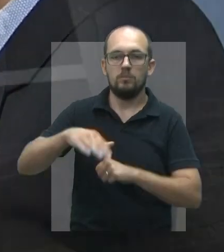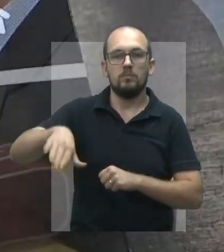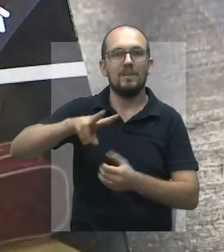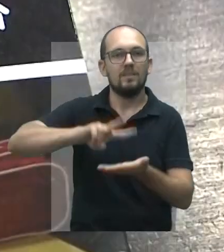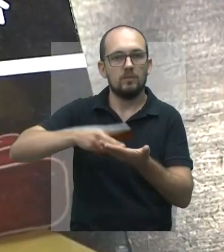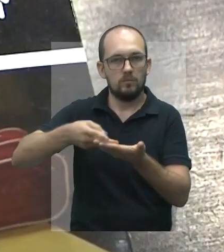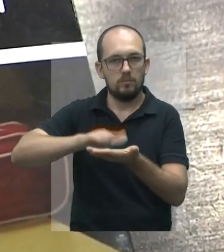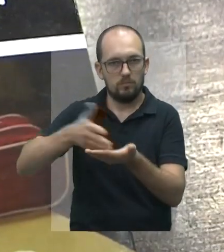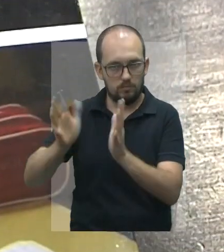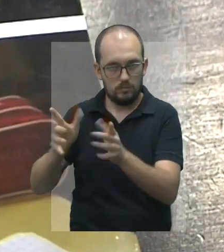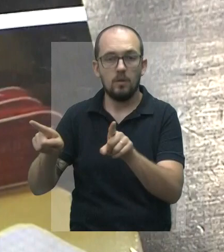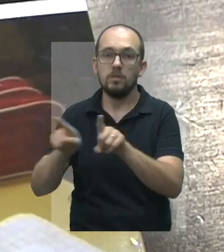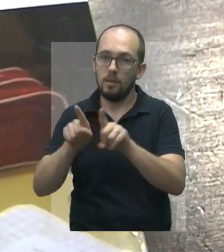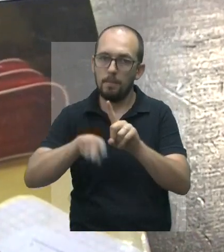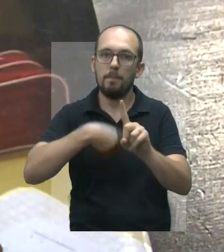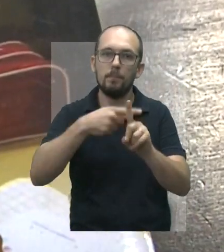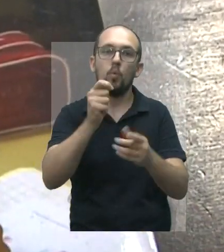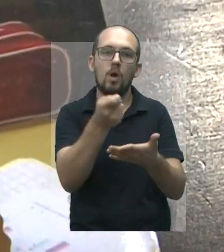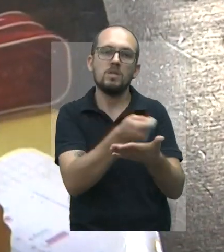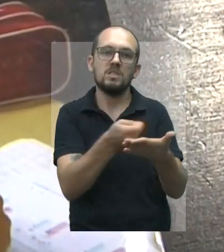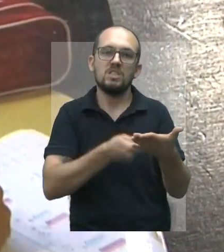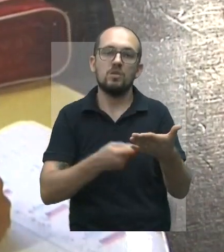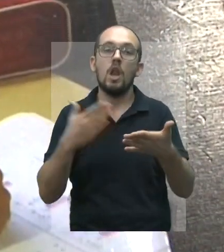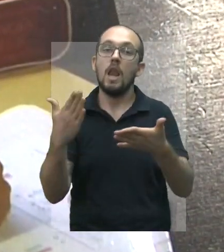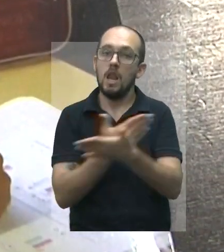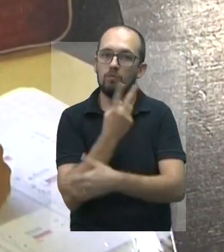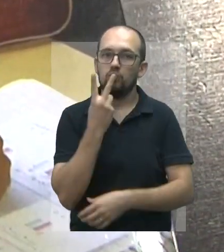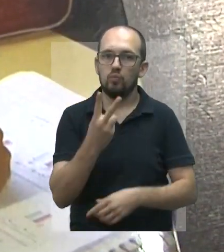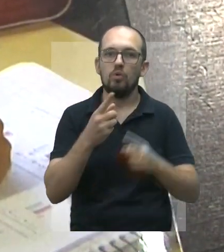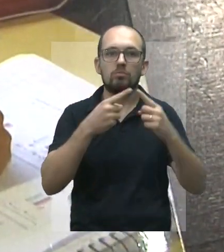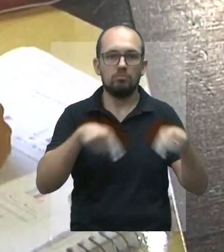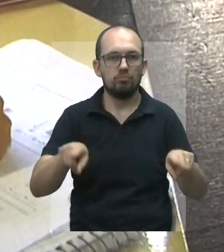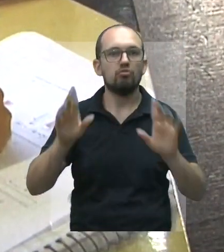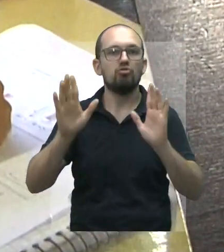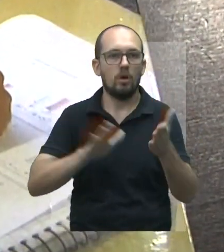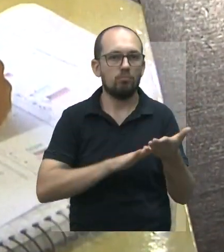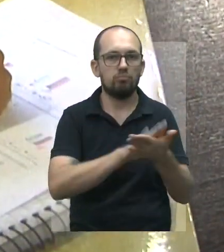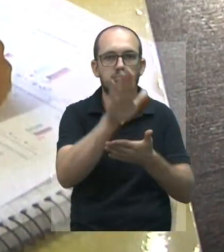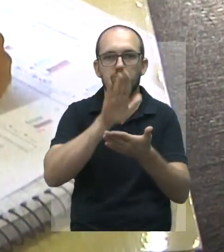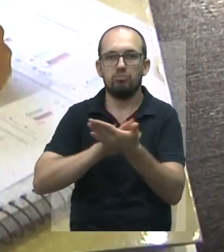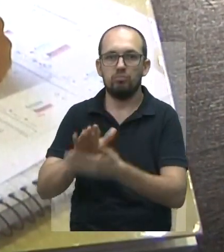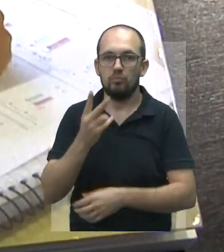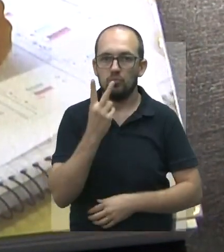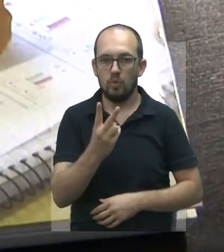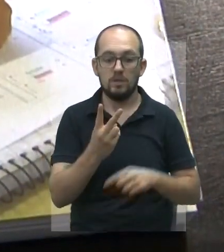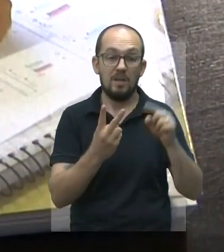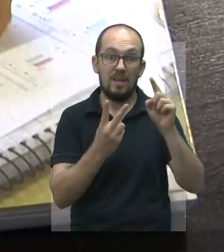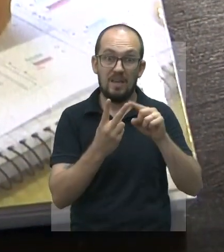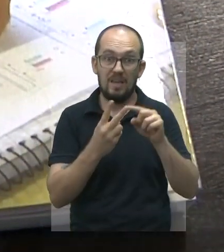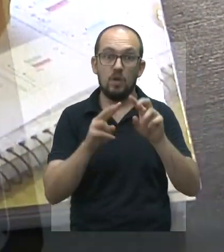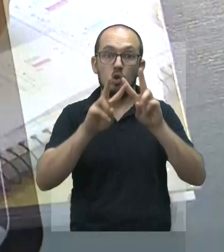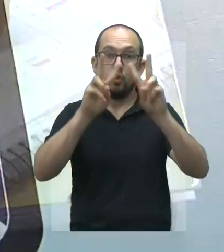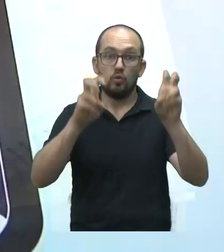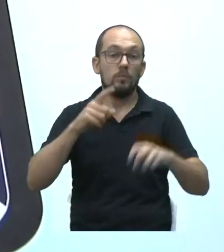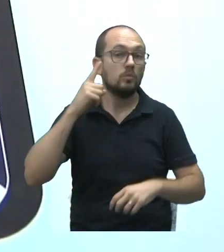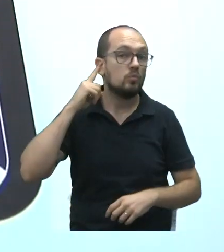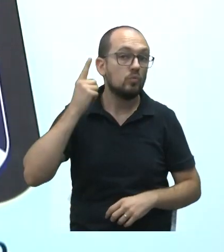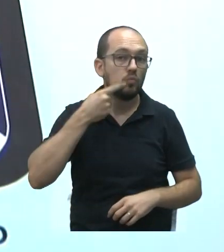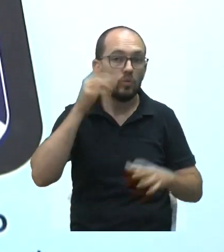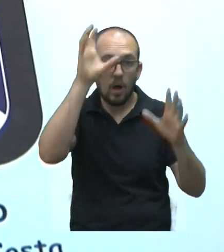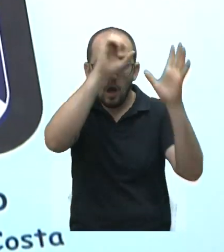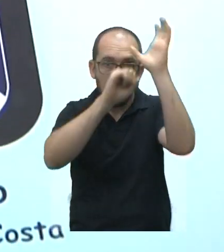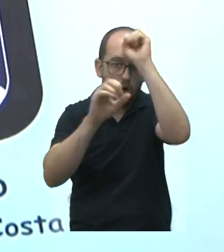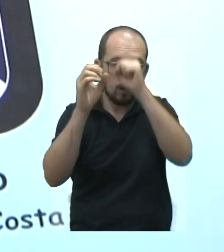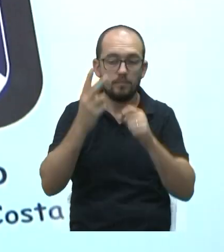é escritora e já lançou 2 livros. Um trata da possibilidade de aprendizagem da pessoa surda e